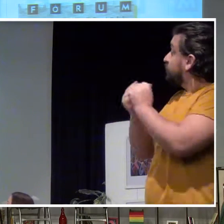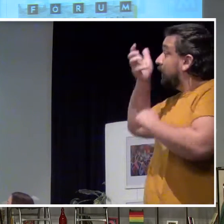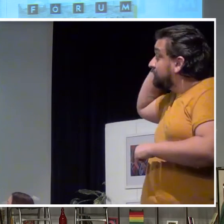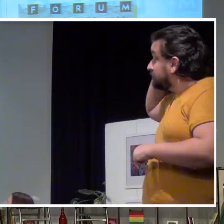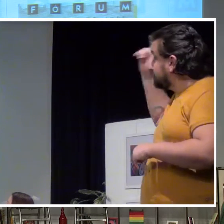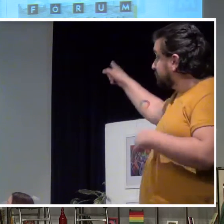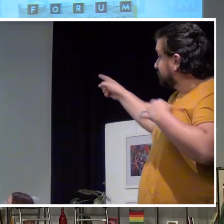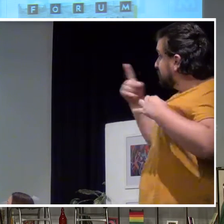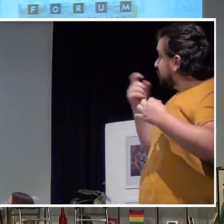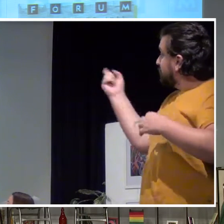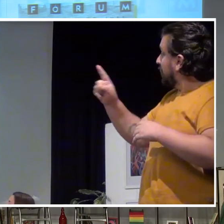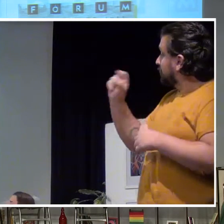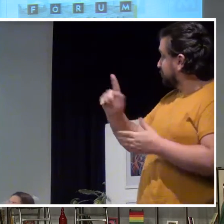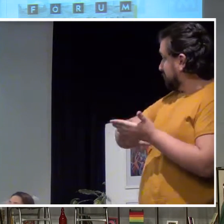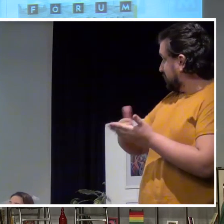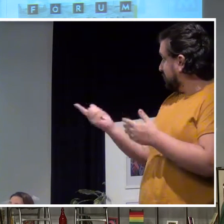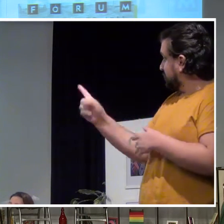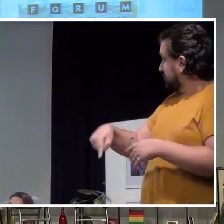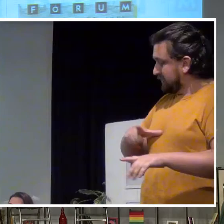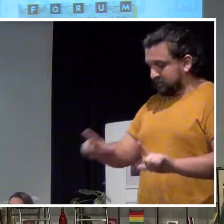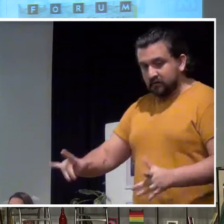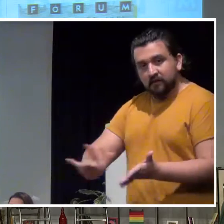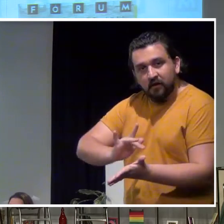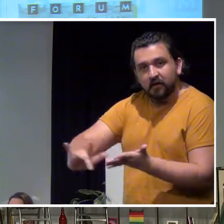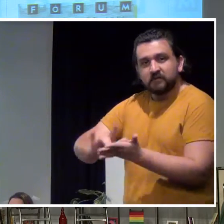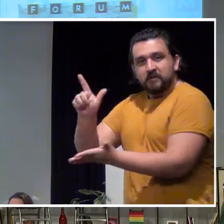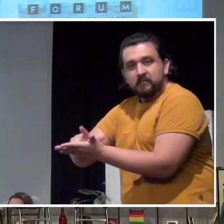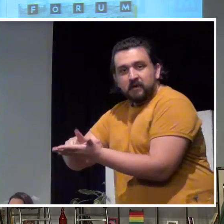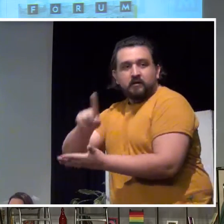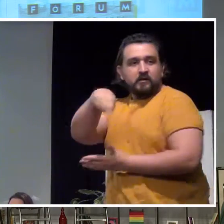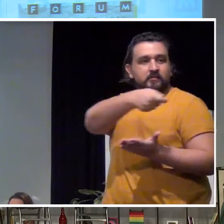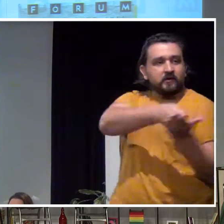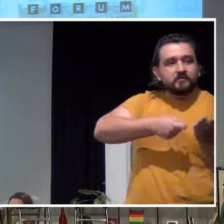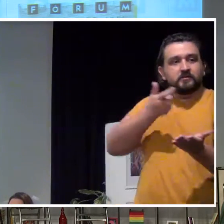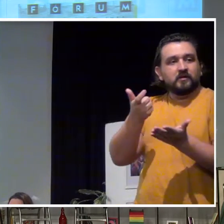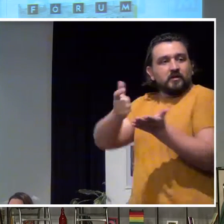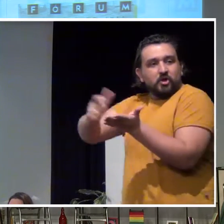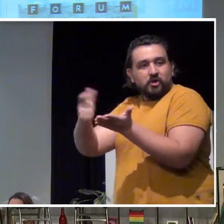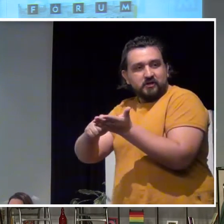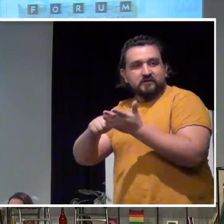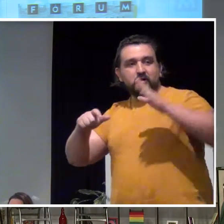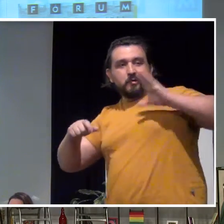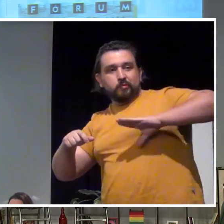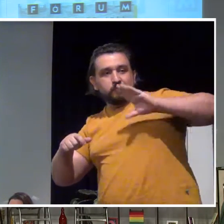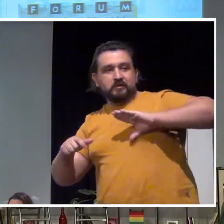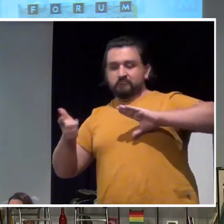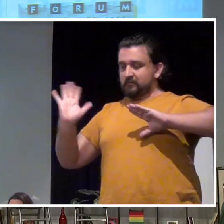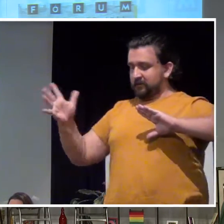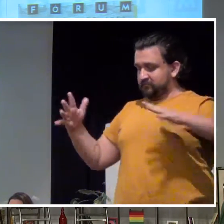comigo, tablet, papel, e fazendo as glosas na interlíngua, o português com estrutura